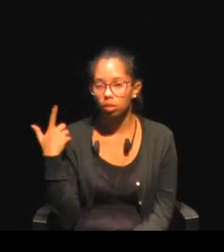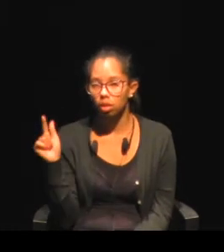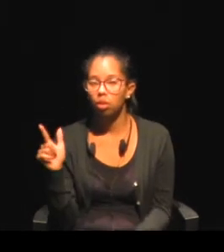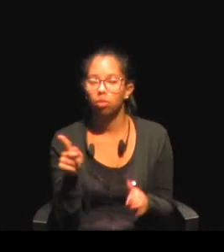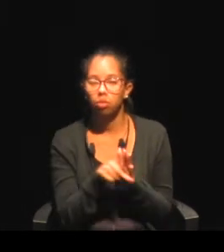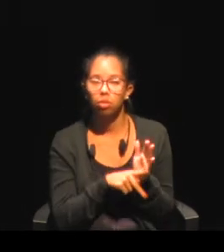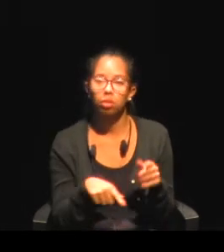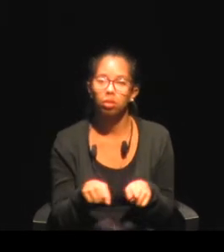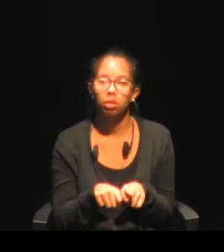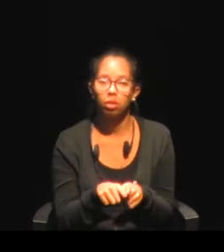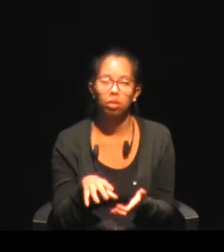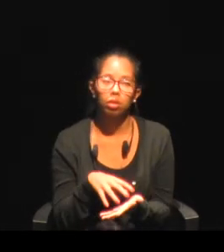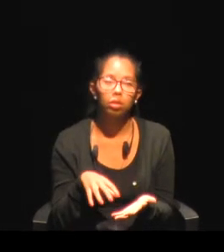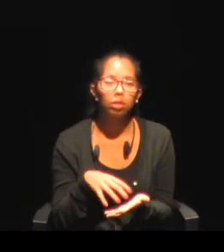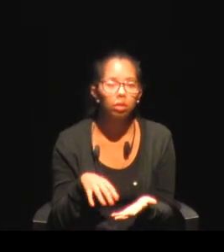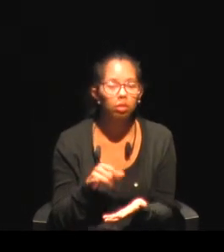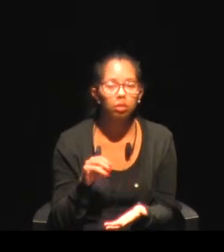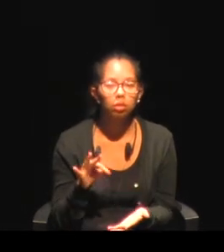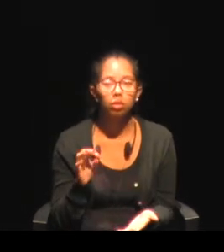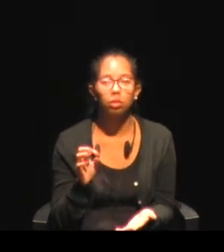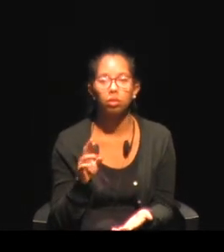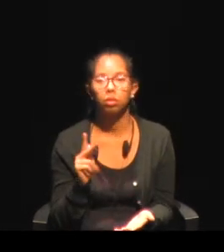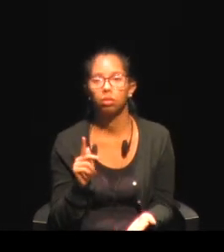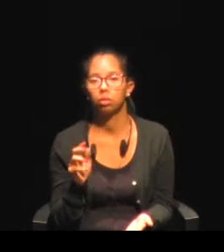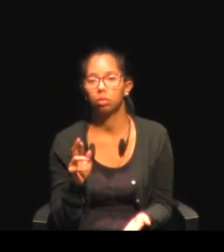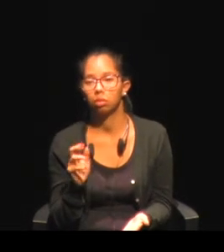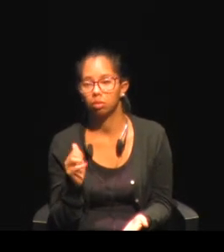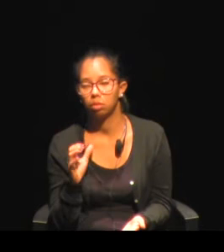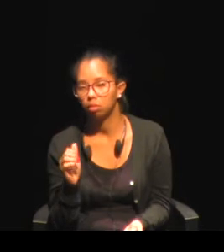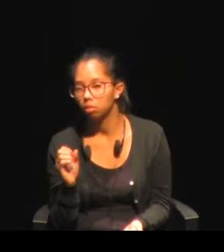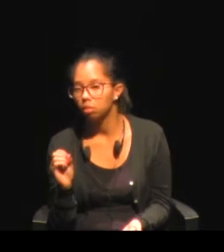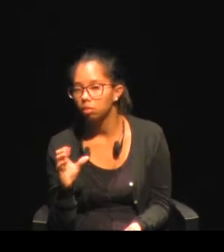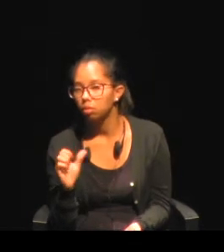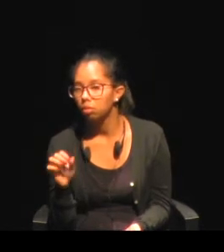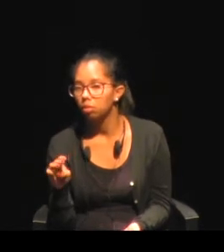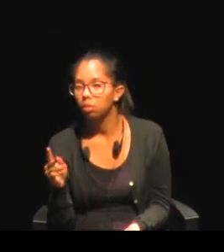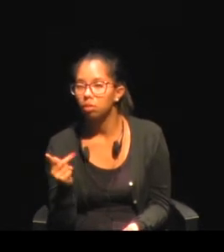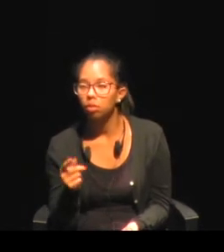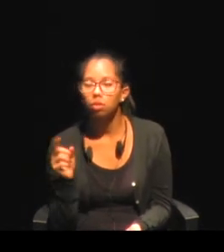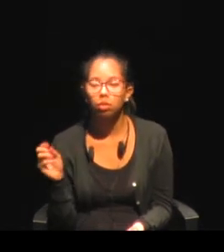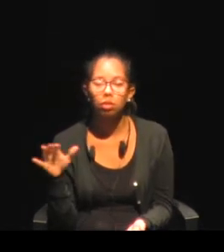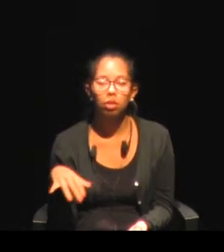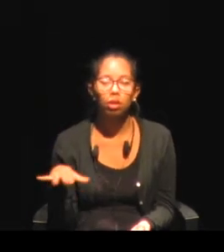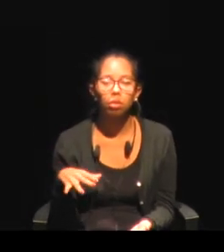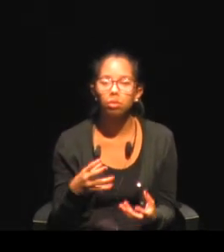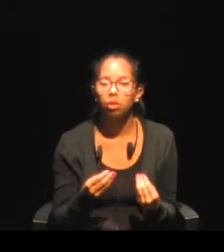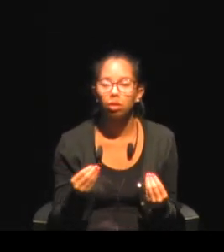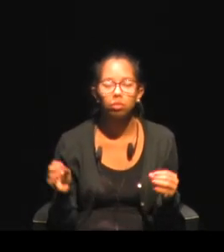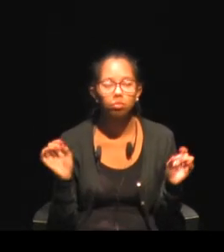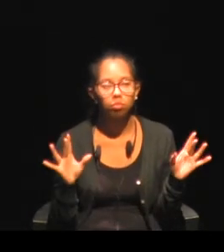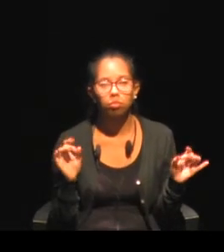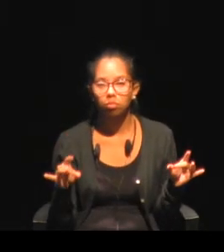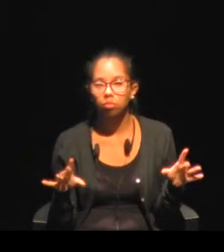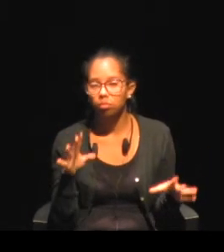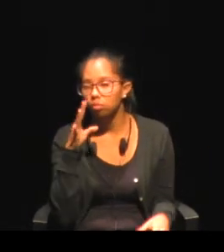Bom, esse é um outro projeto também, Centro de Interpretação do Pampa. O Pampa é uma região incrível, um bioma